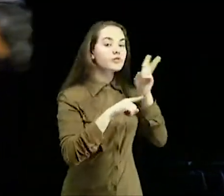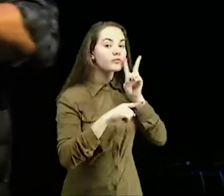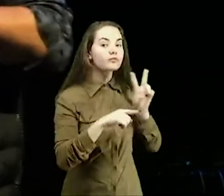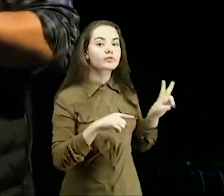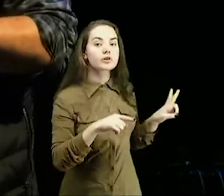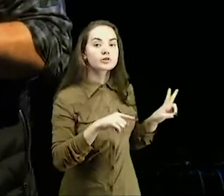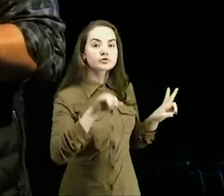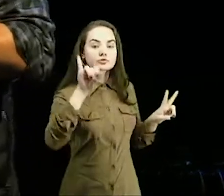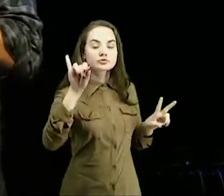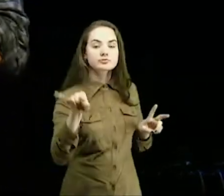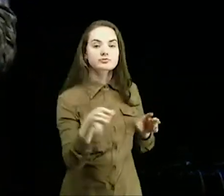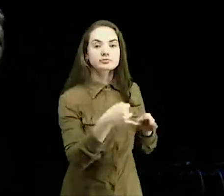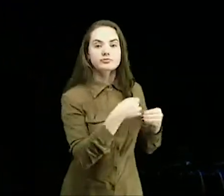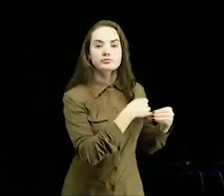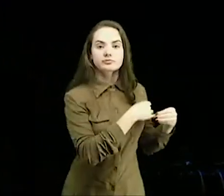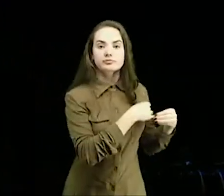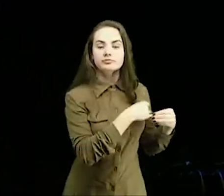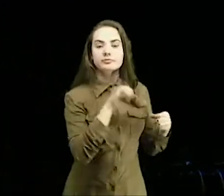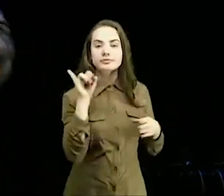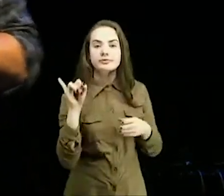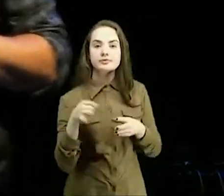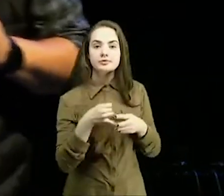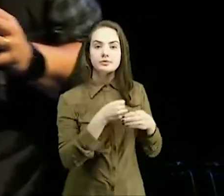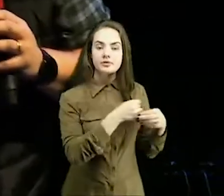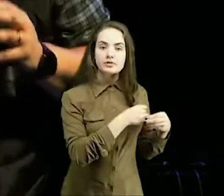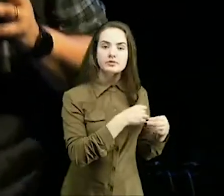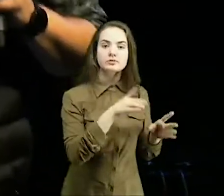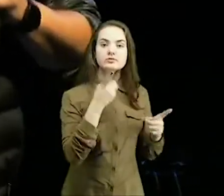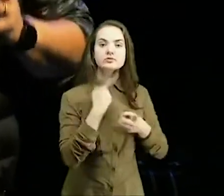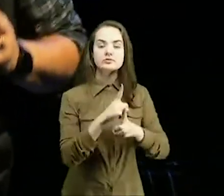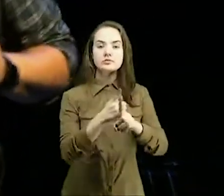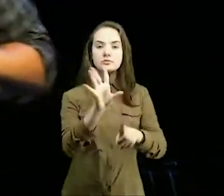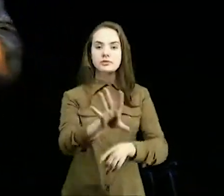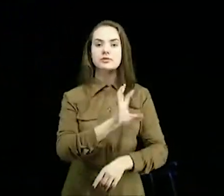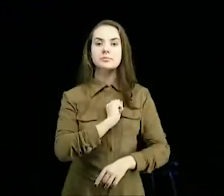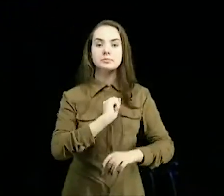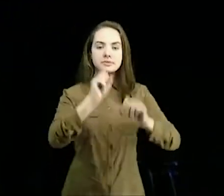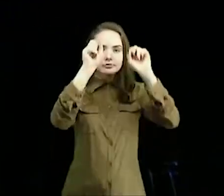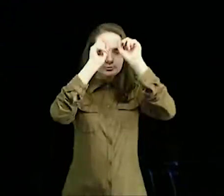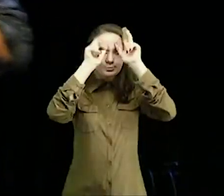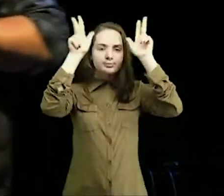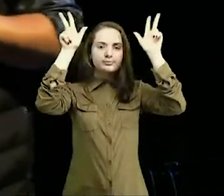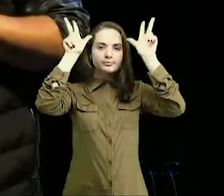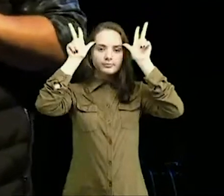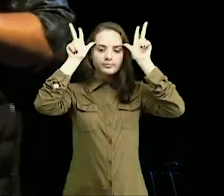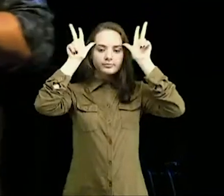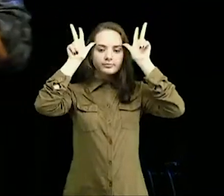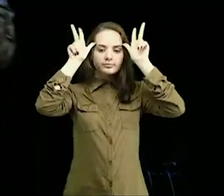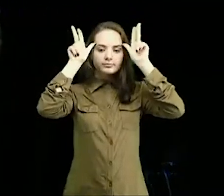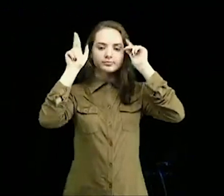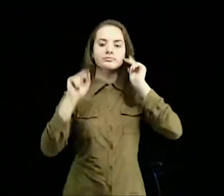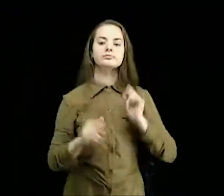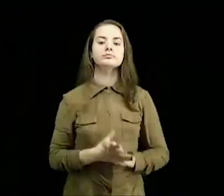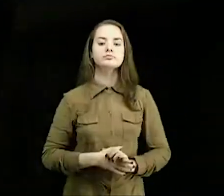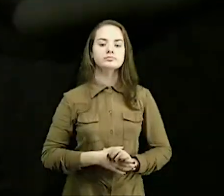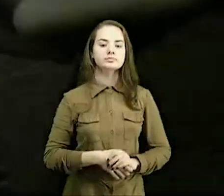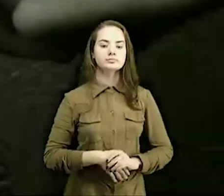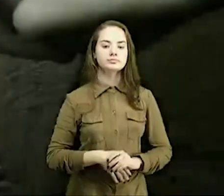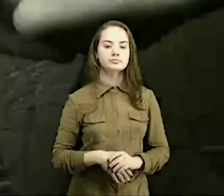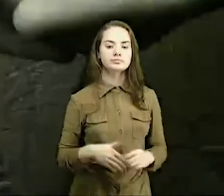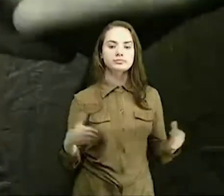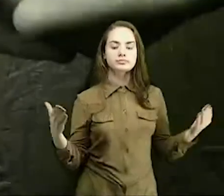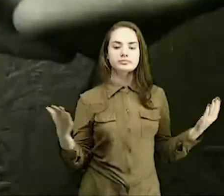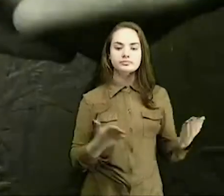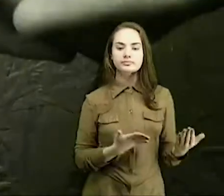chamado Josué. Ele era o discípulo amado de Moisés. Agora temam o Senhor